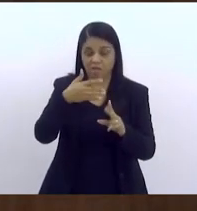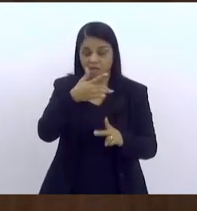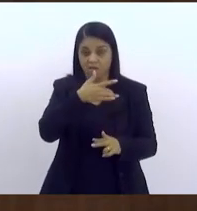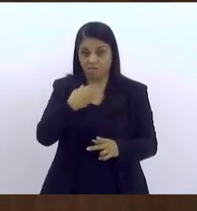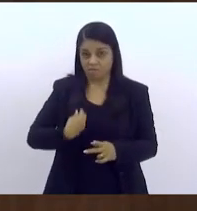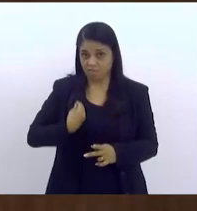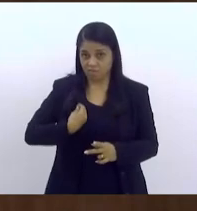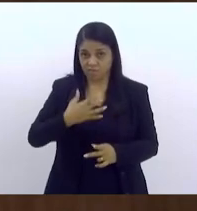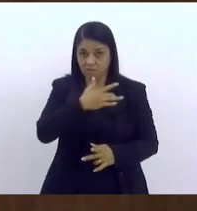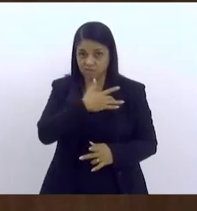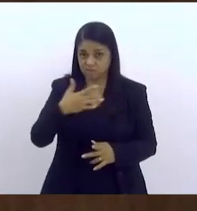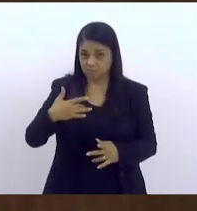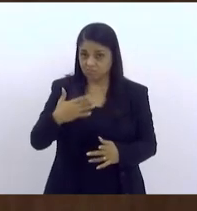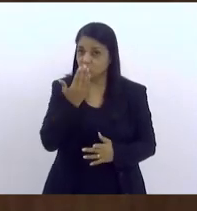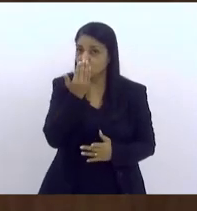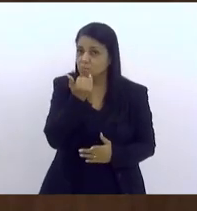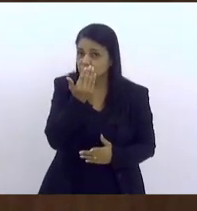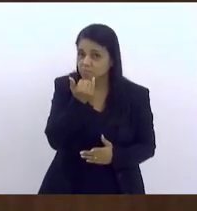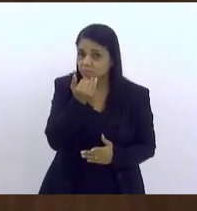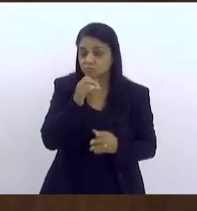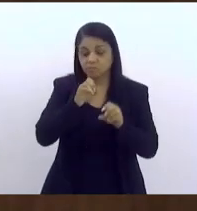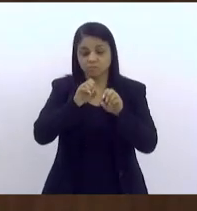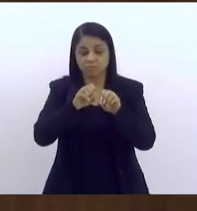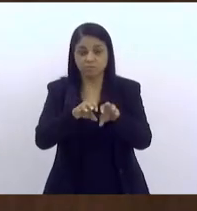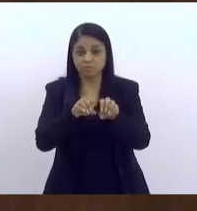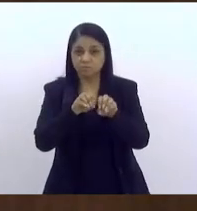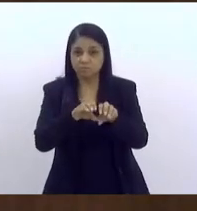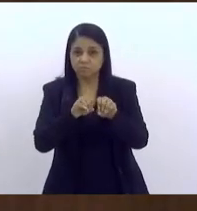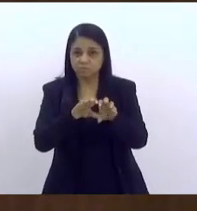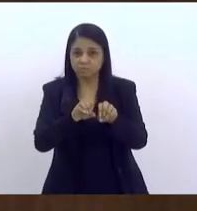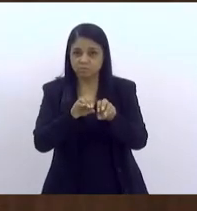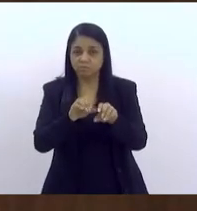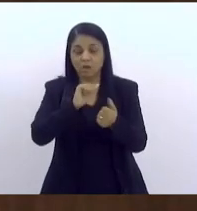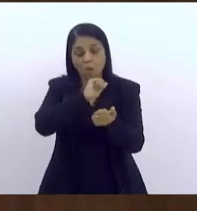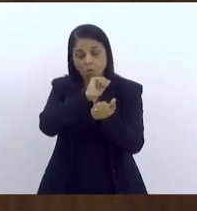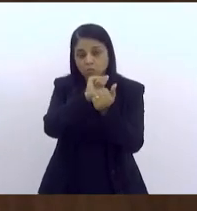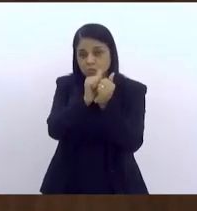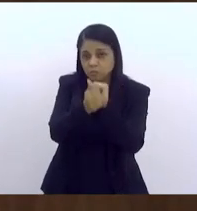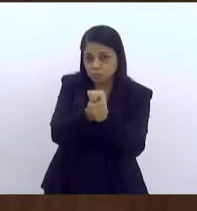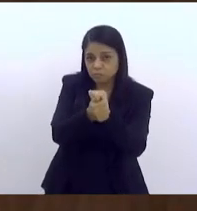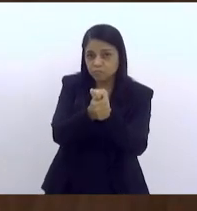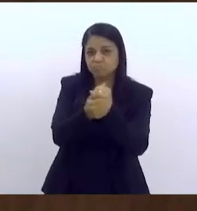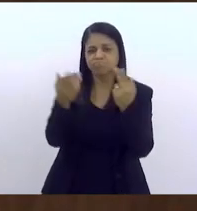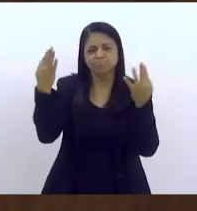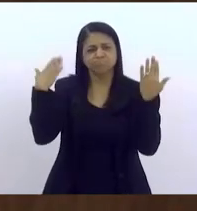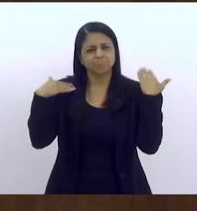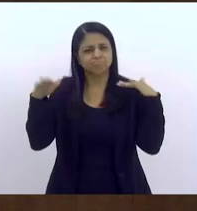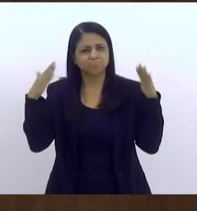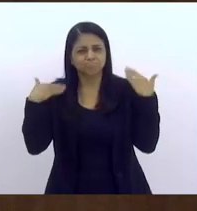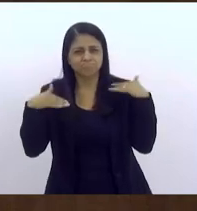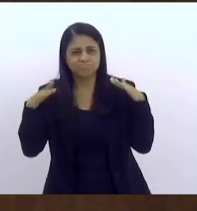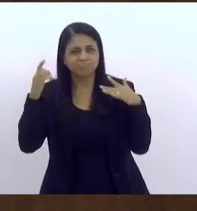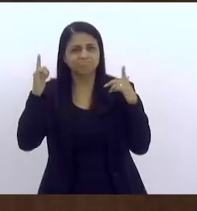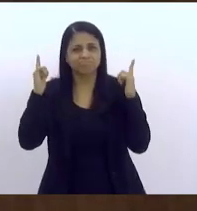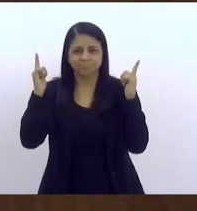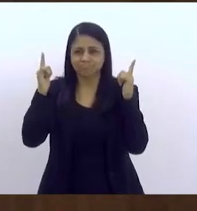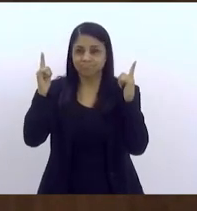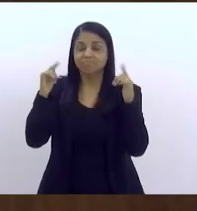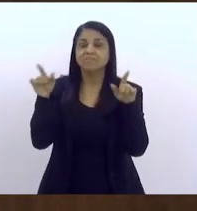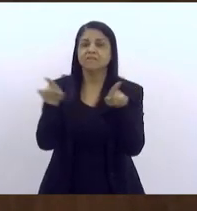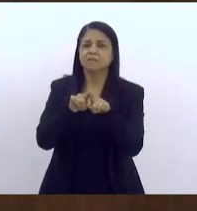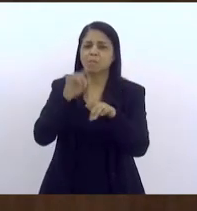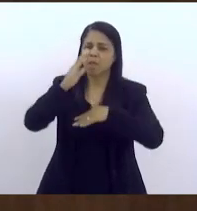saúde à alimentação à educação ao Esporte ao lazer e a